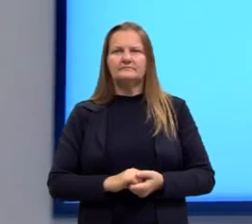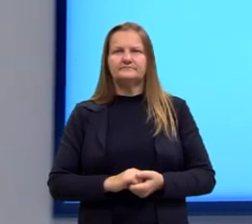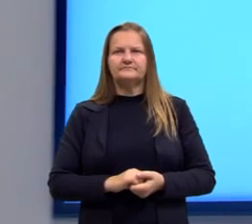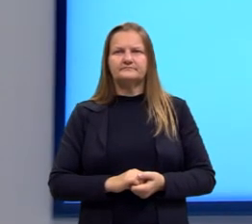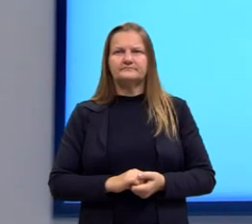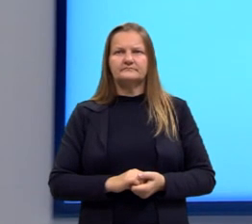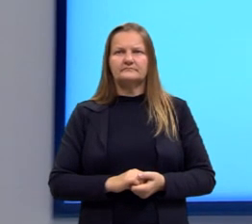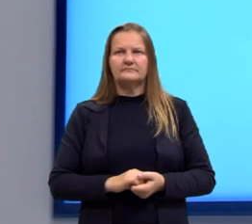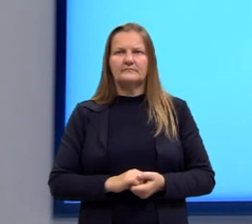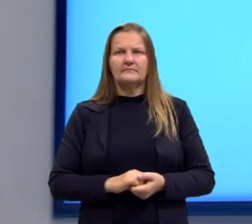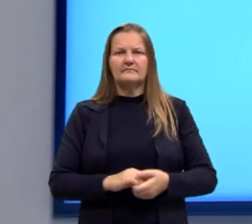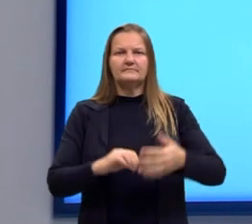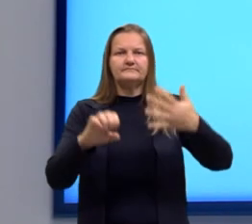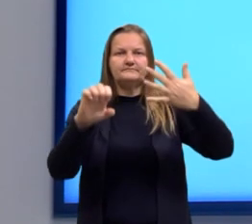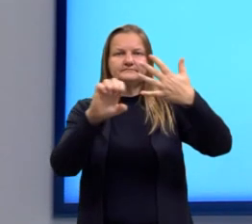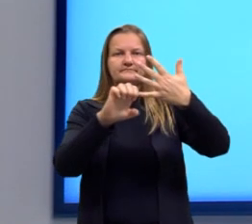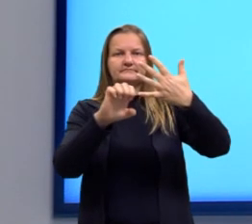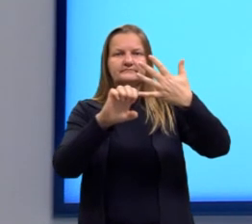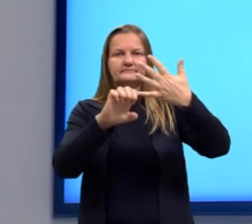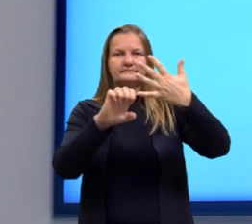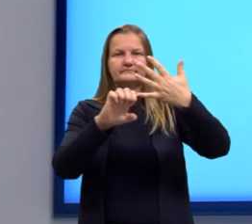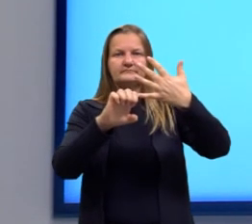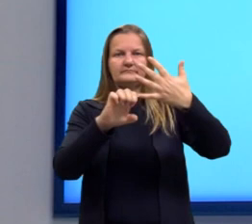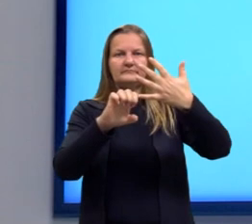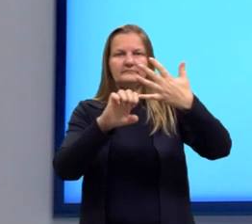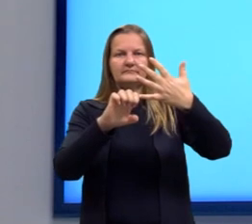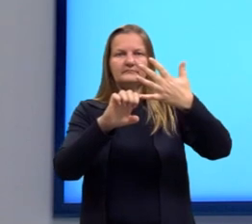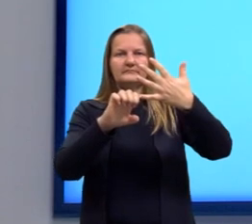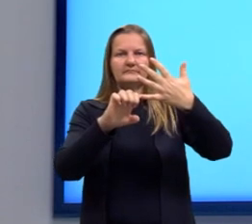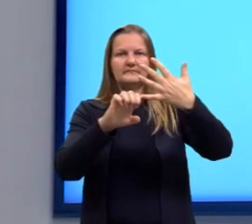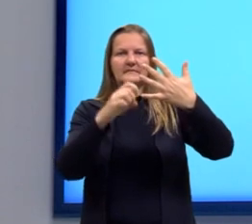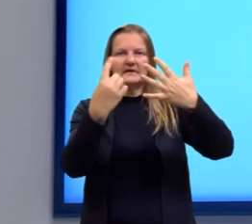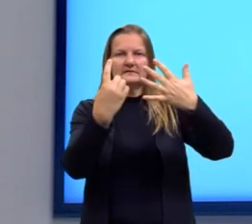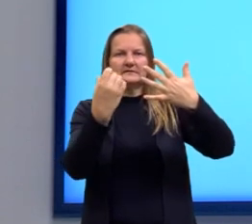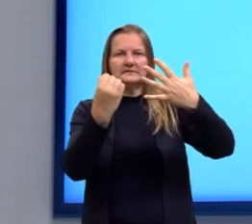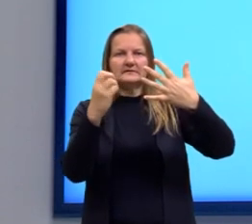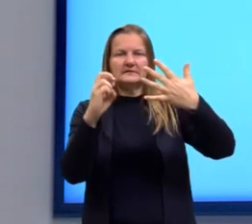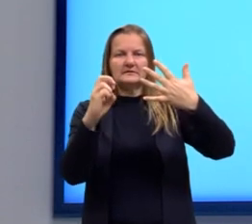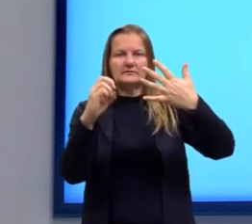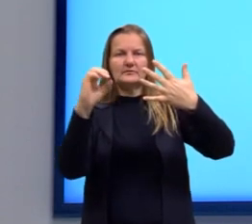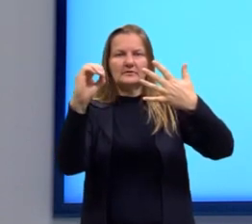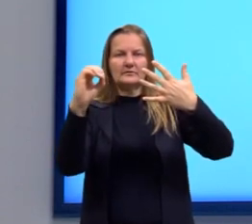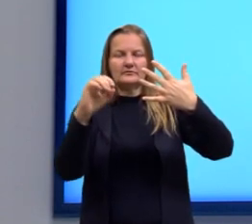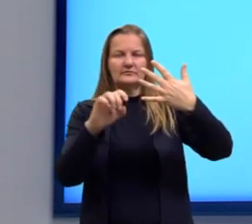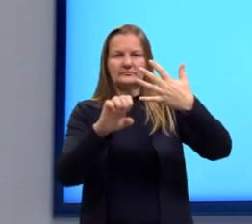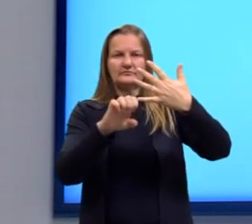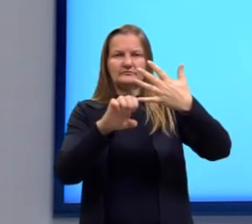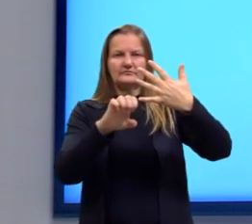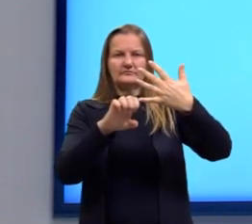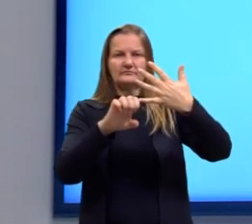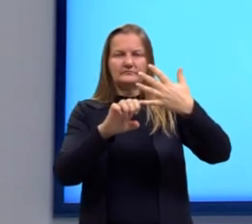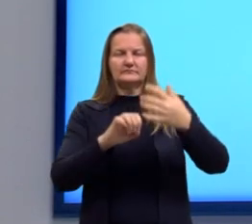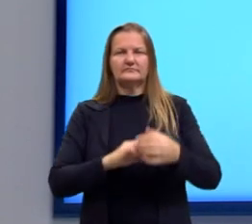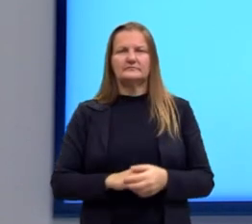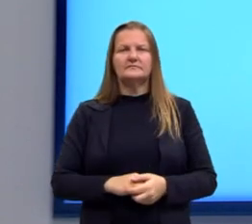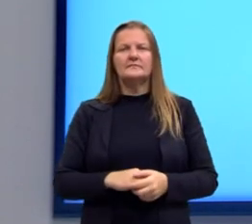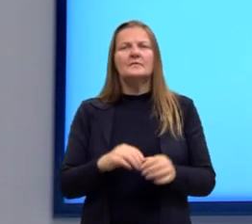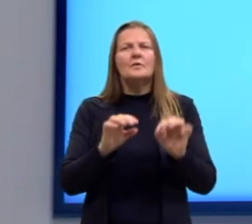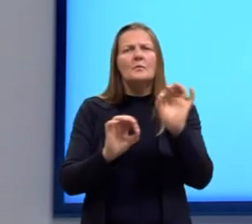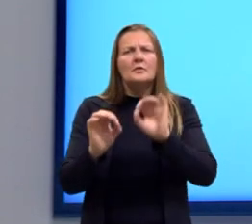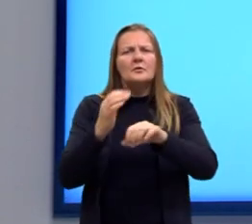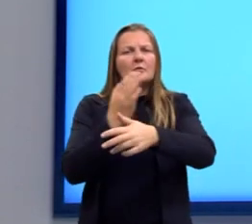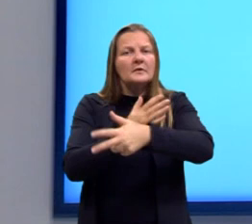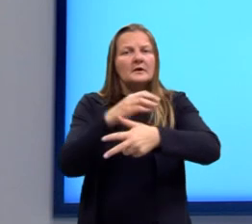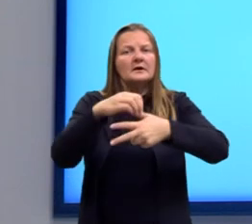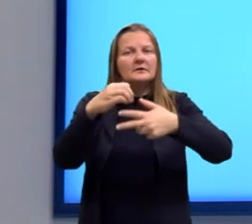no sentido horário então seria letra e a nossa alternativa correta então aqui nós trabalhamos um